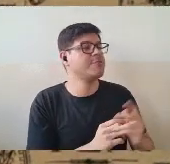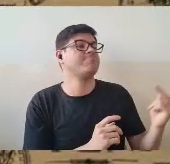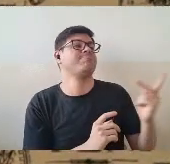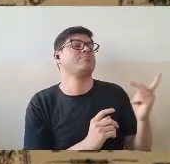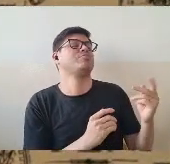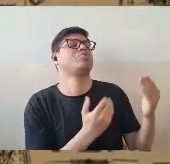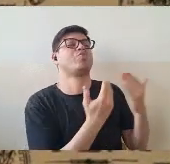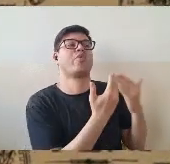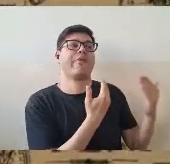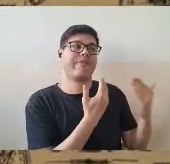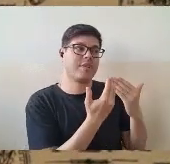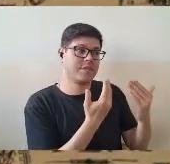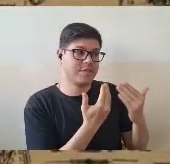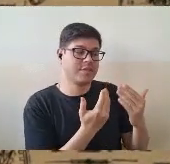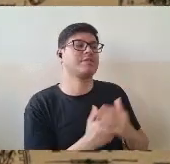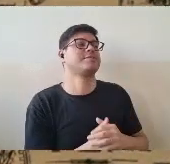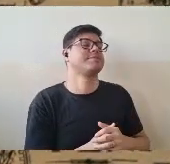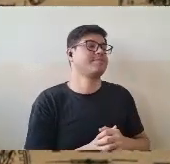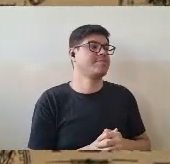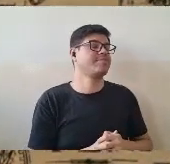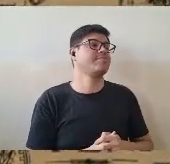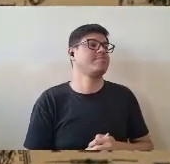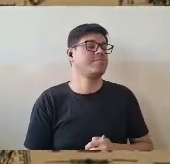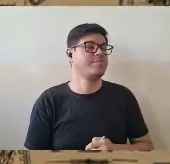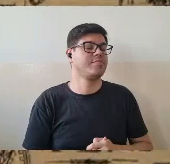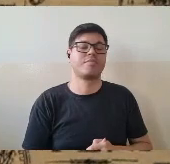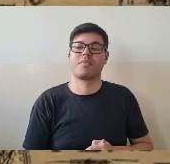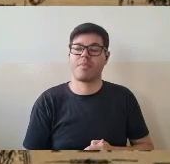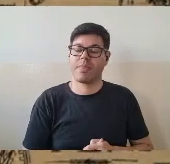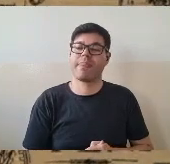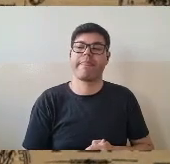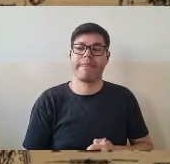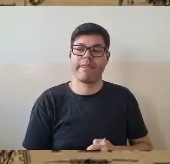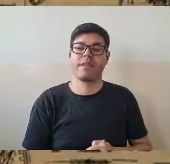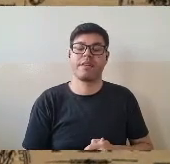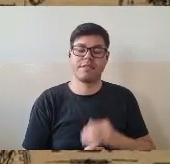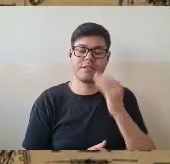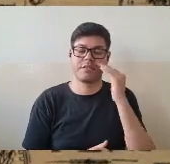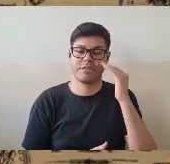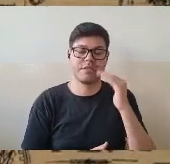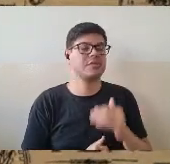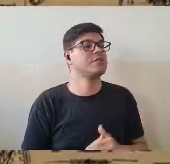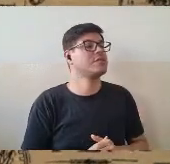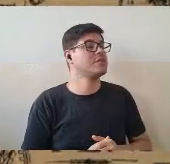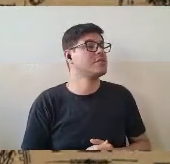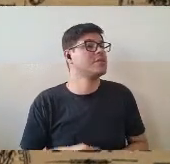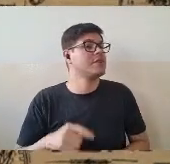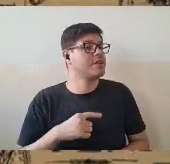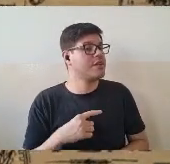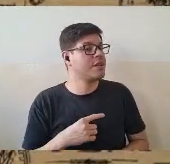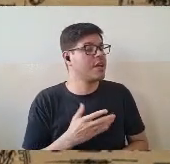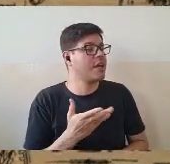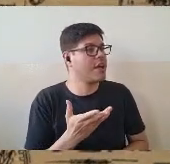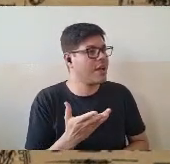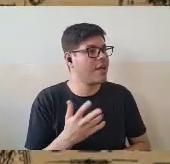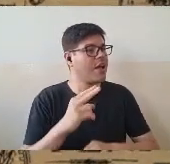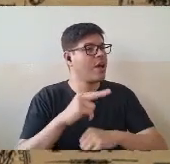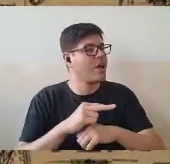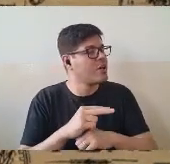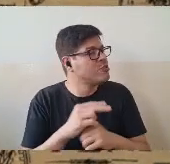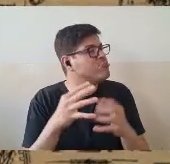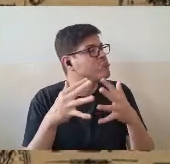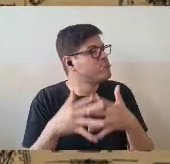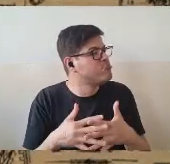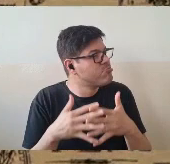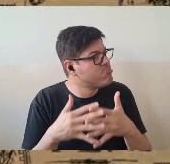entendeu? Mas ele deu uma fístula, você está entendendo, como complicação. Deu muito trabalho, tanto a parte cirúrgica como a parte